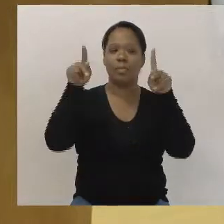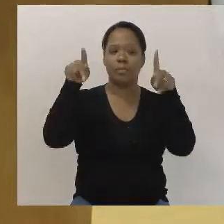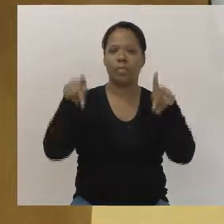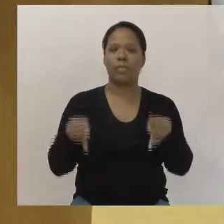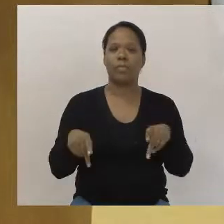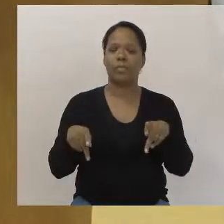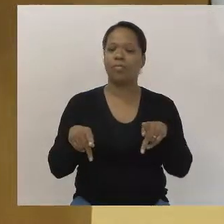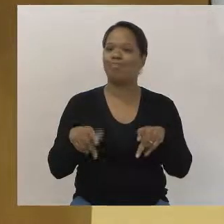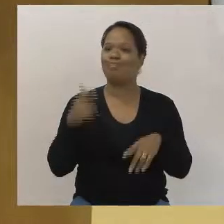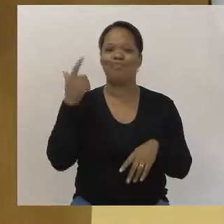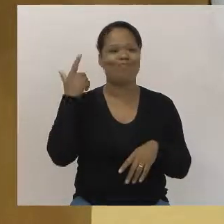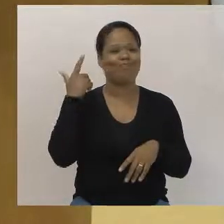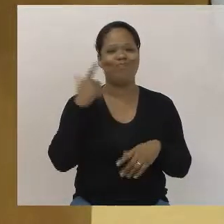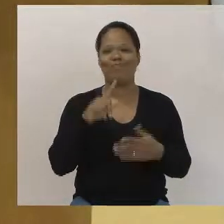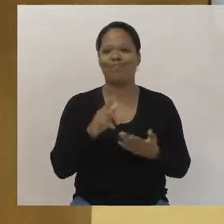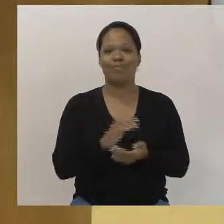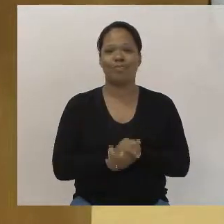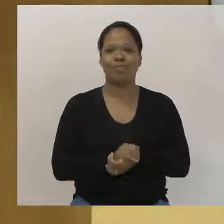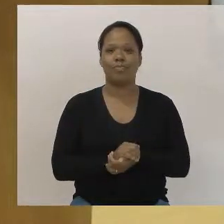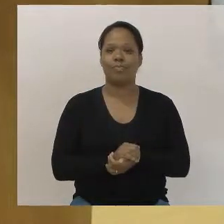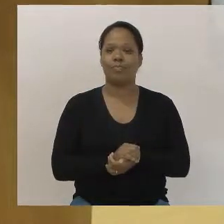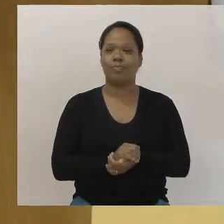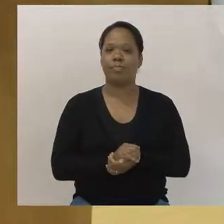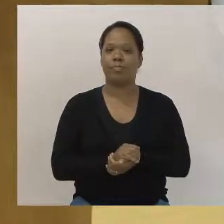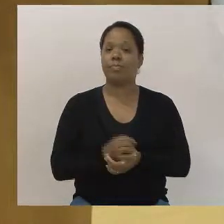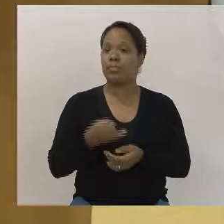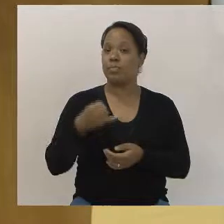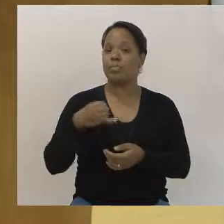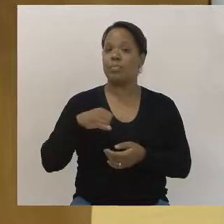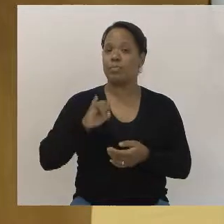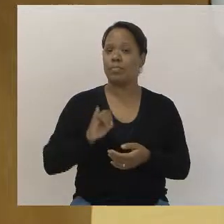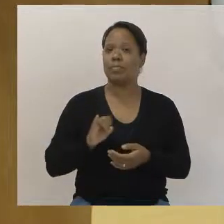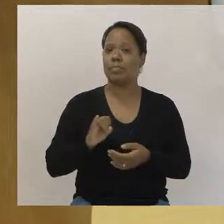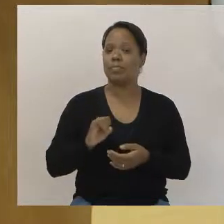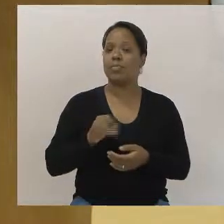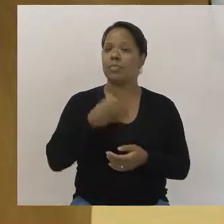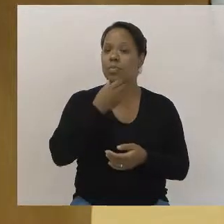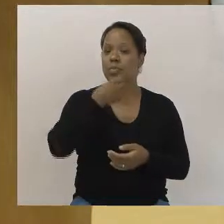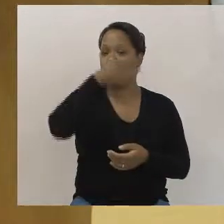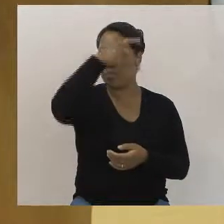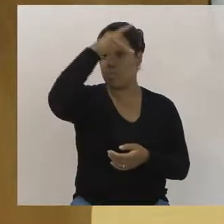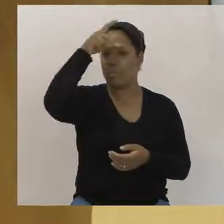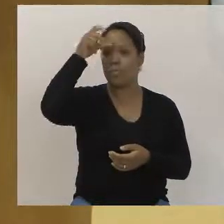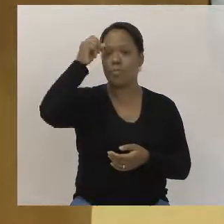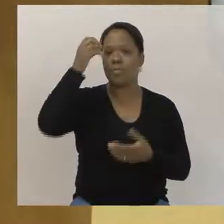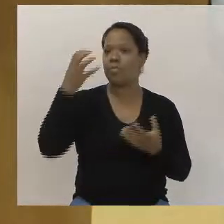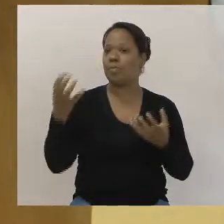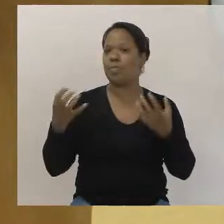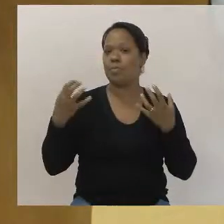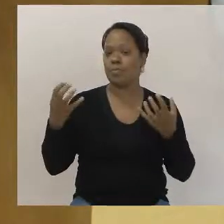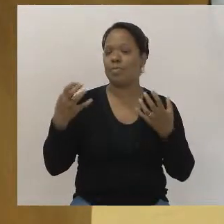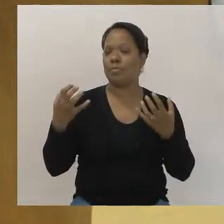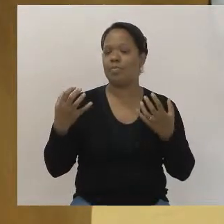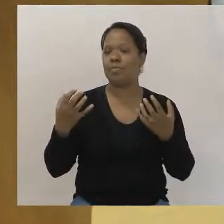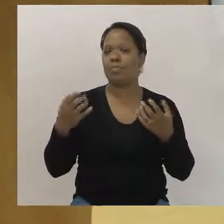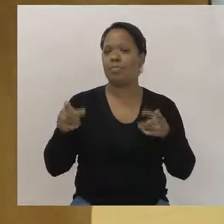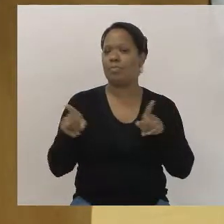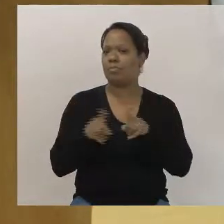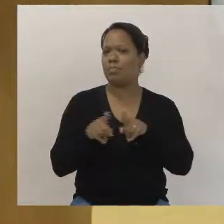não dá essa conta porque eu se eu for prefeito de uma cidade eu vou querer fazer a mesma coisa